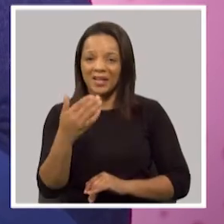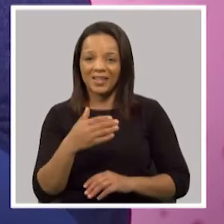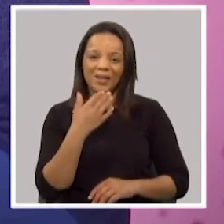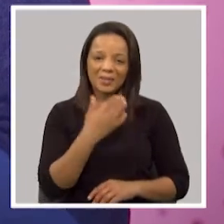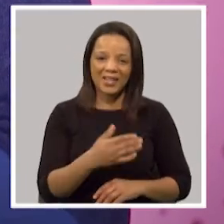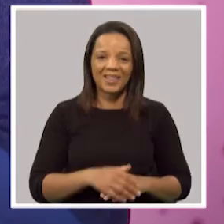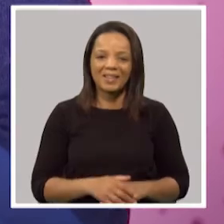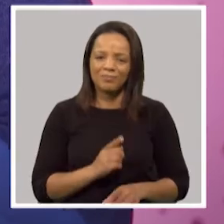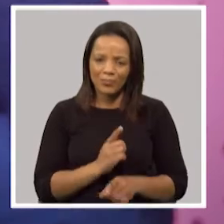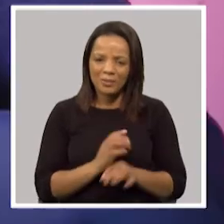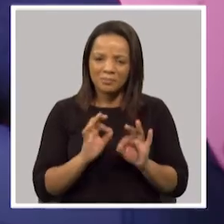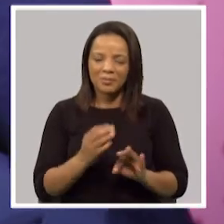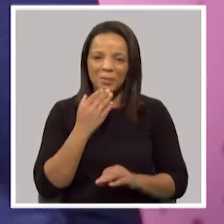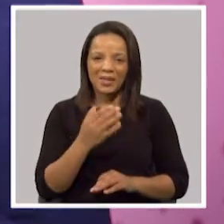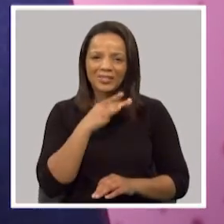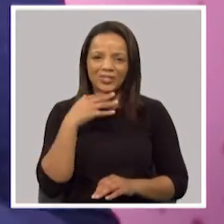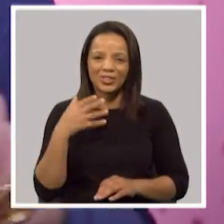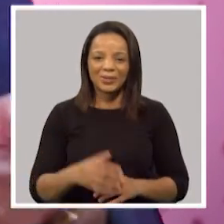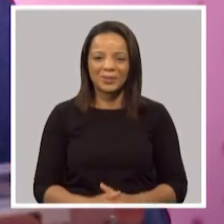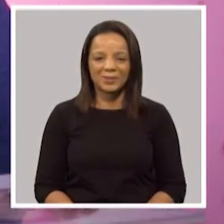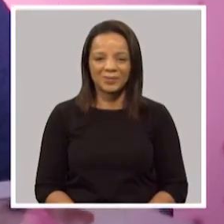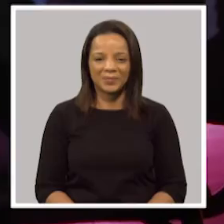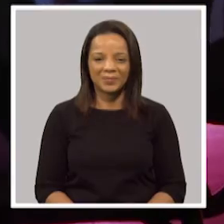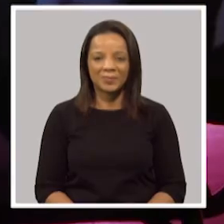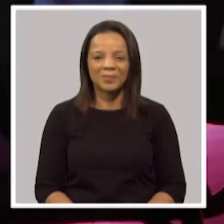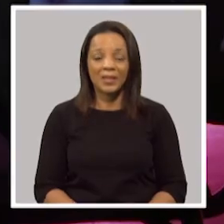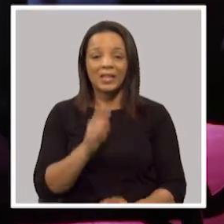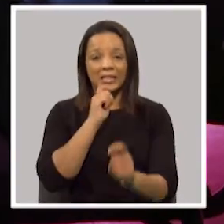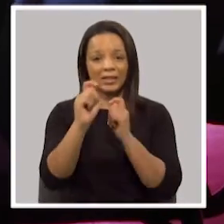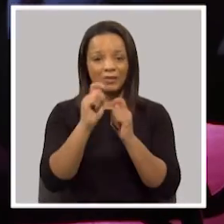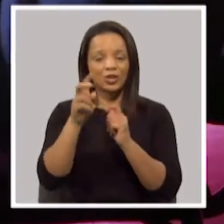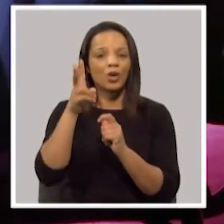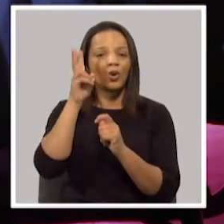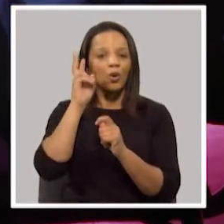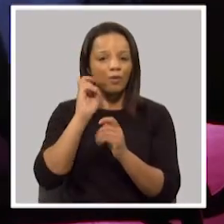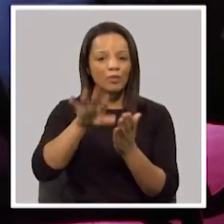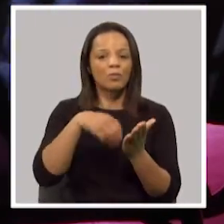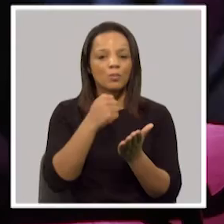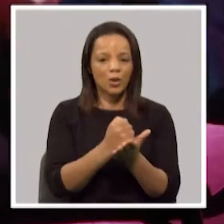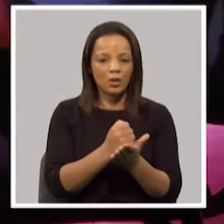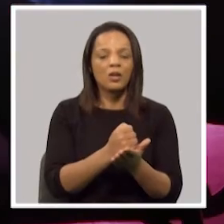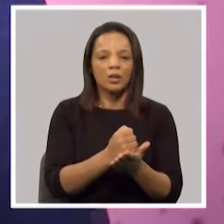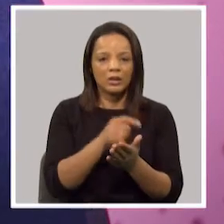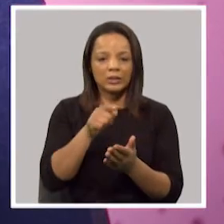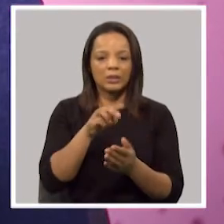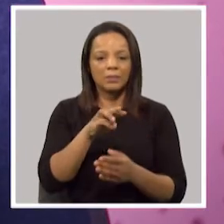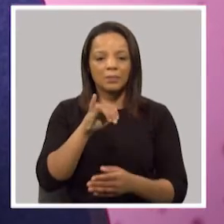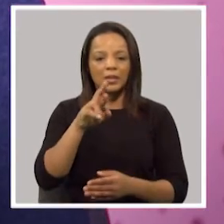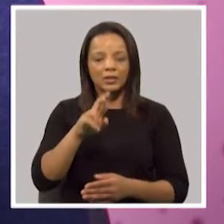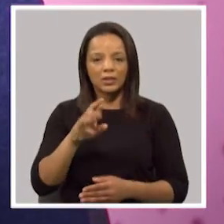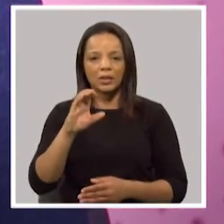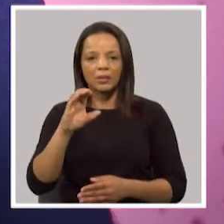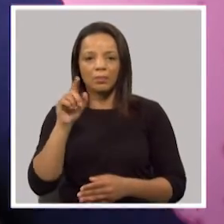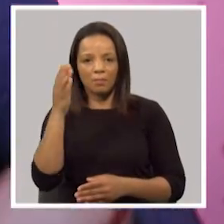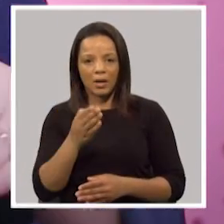Obrigada. Obrigada. Nada. Mesmo. Que giro. Houve as entrevistas completas no Mixcloud do U da Joana em